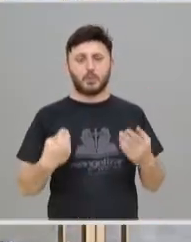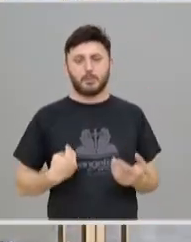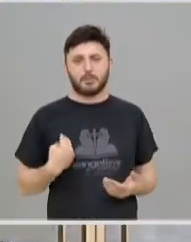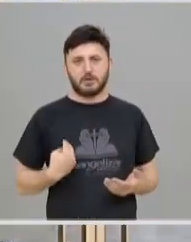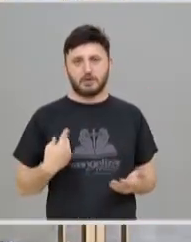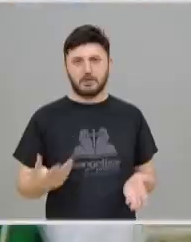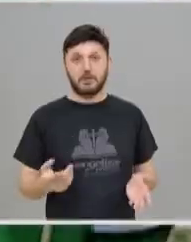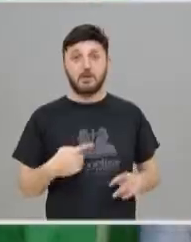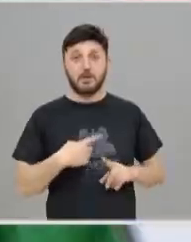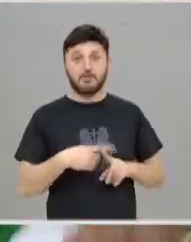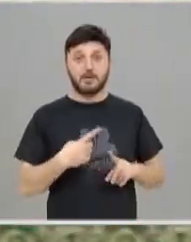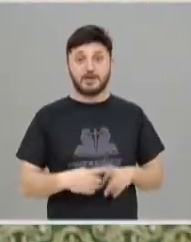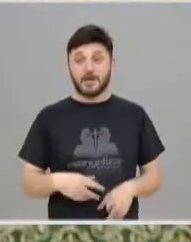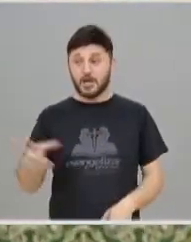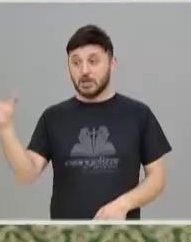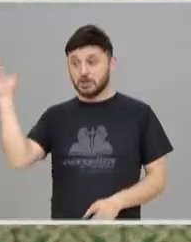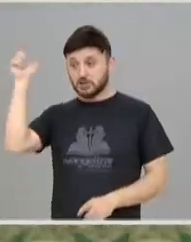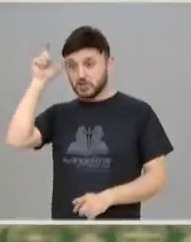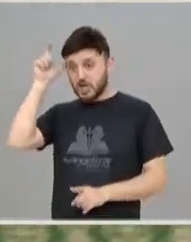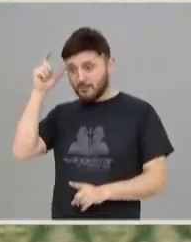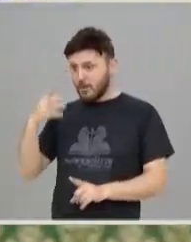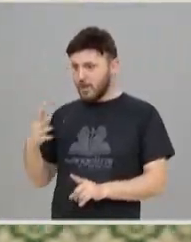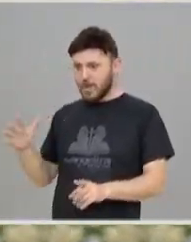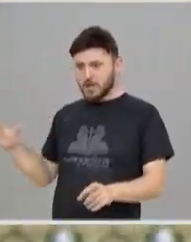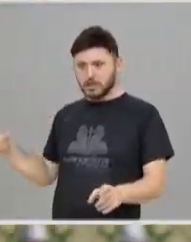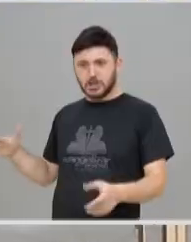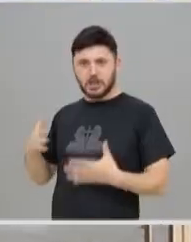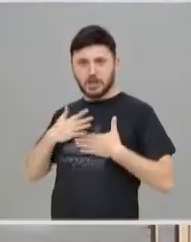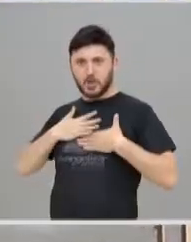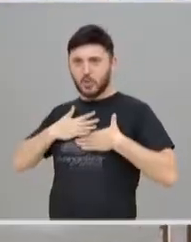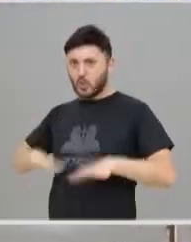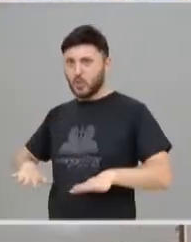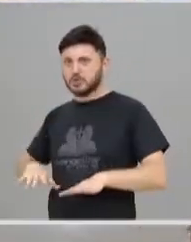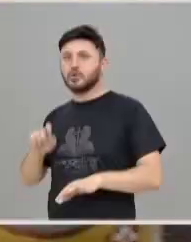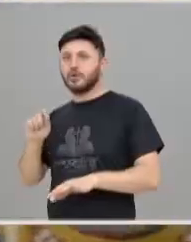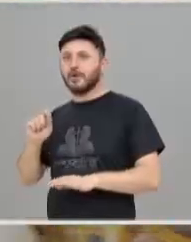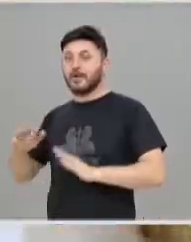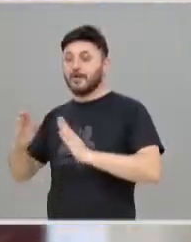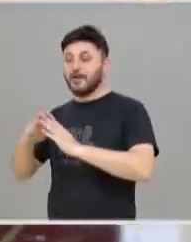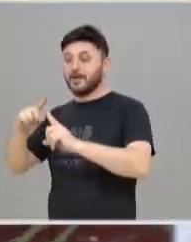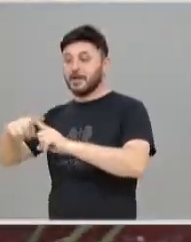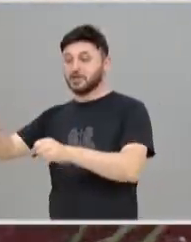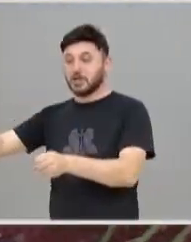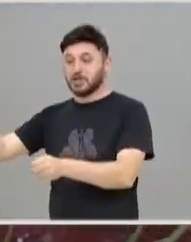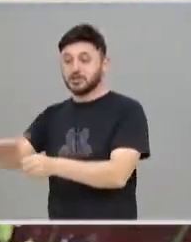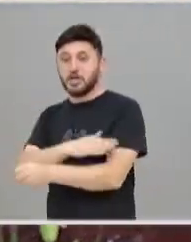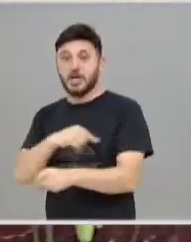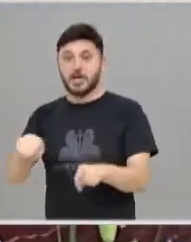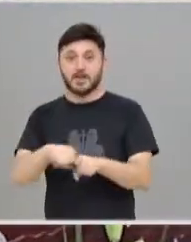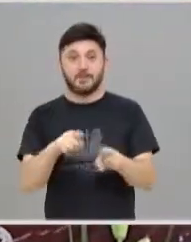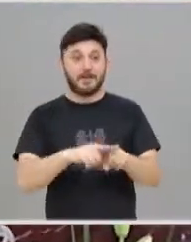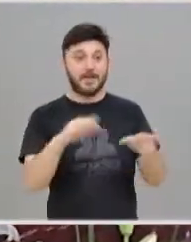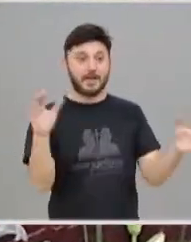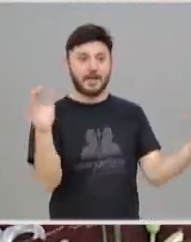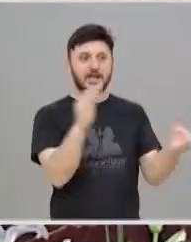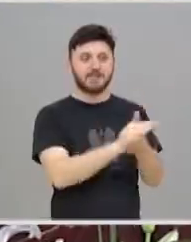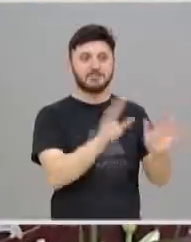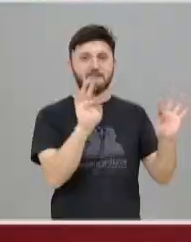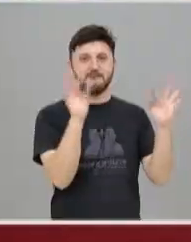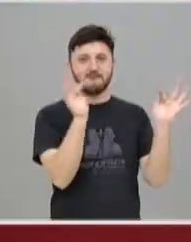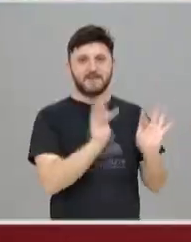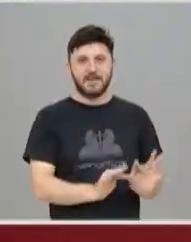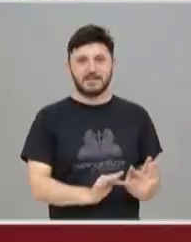suporta: igreja cheia e casal feliz. Aí se incomoda, aí ele vira